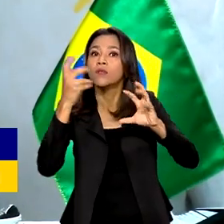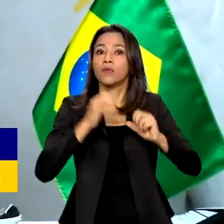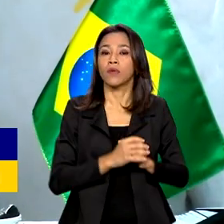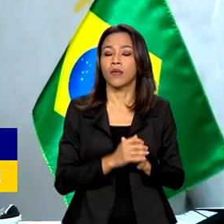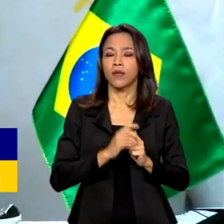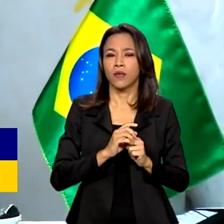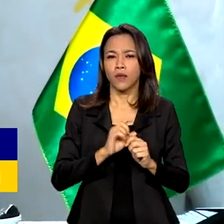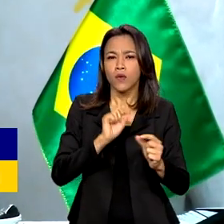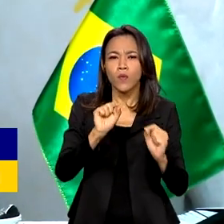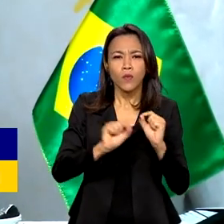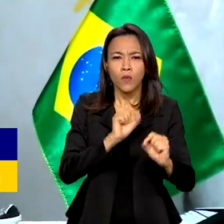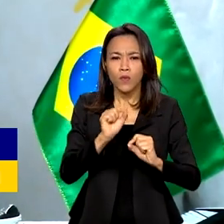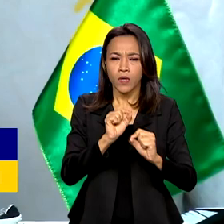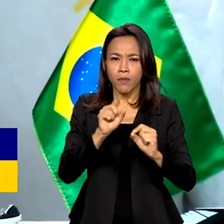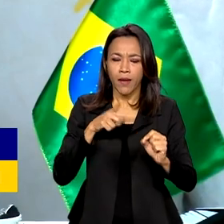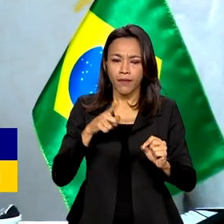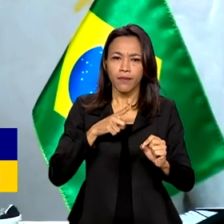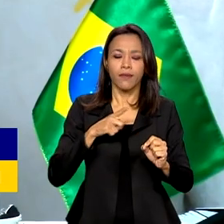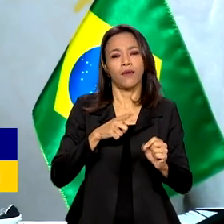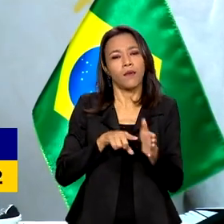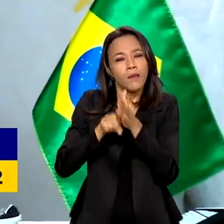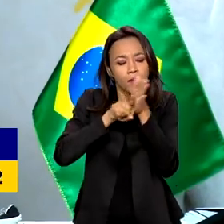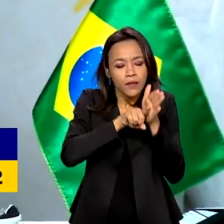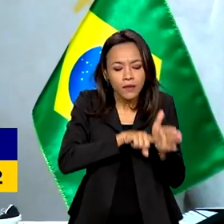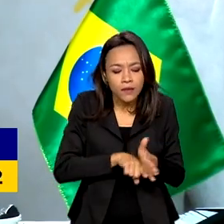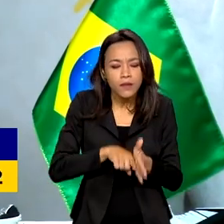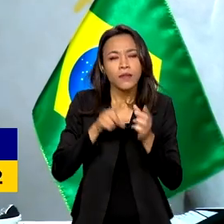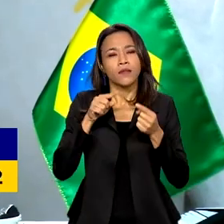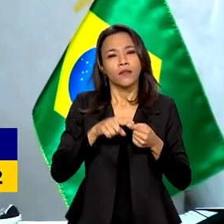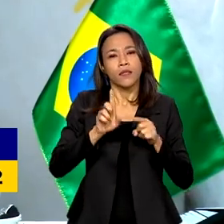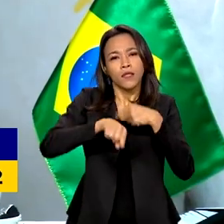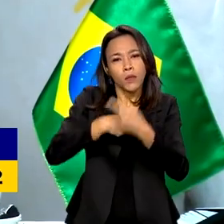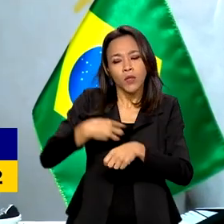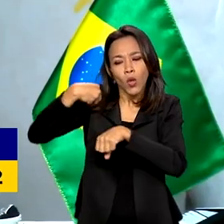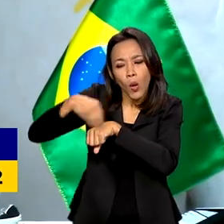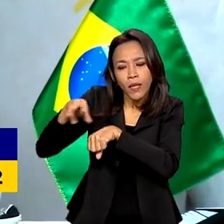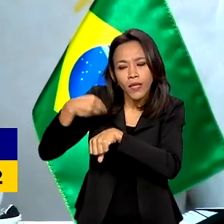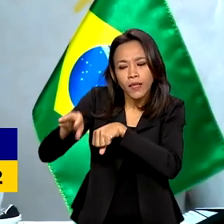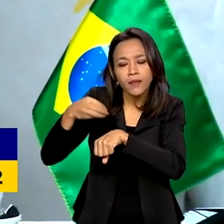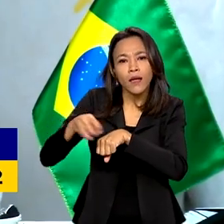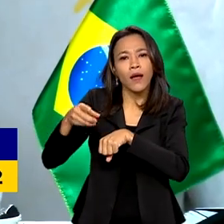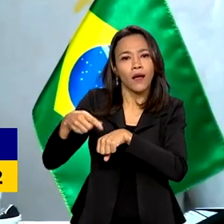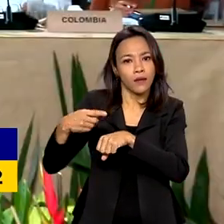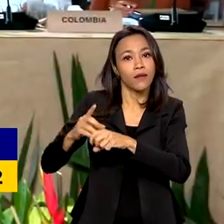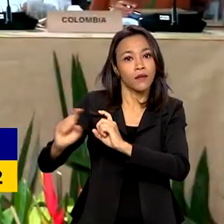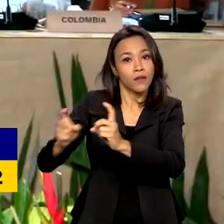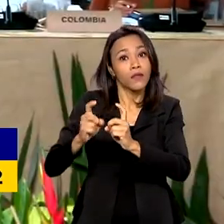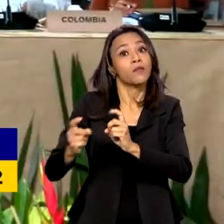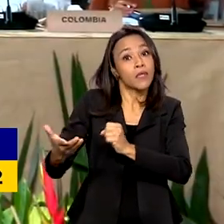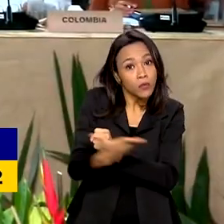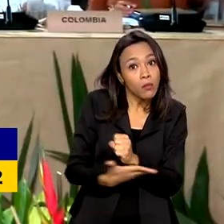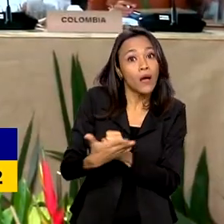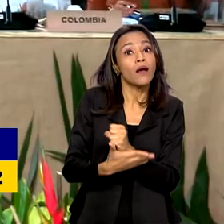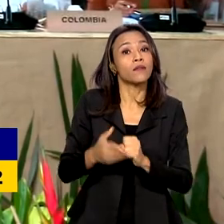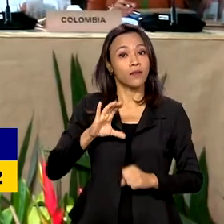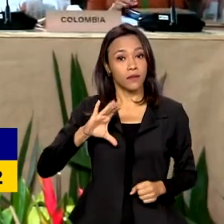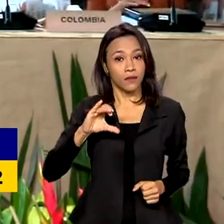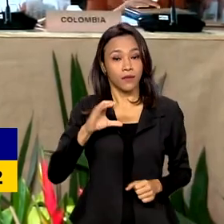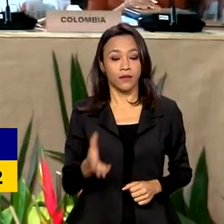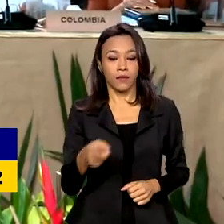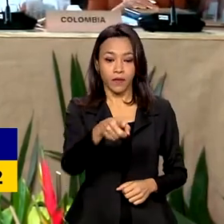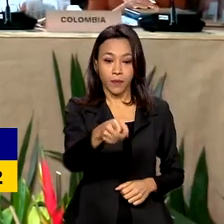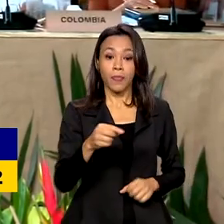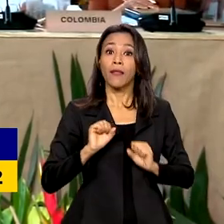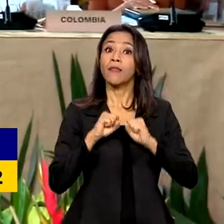para gerar conhecimento e produzir recomendações baseadas na ciência. Lula defendeu também a união